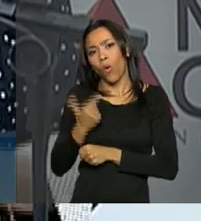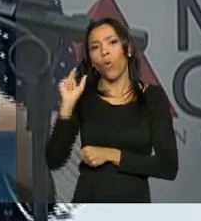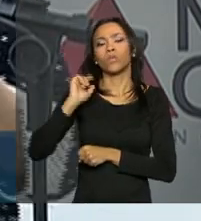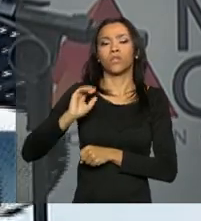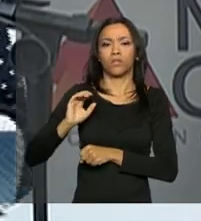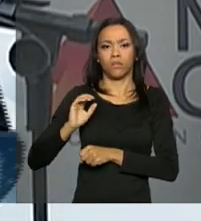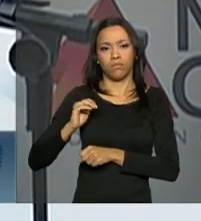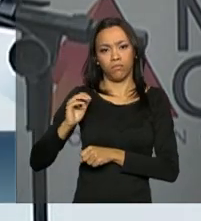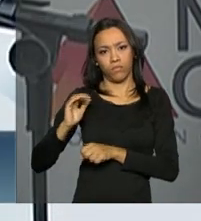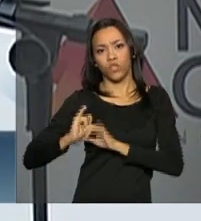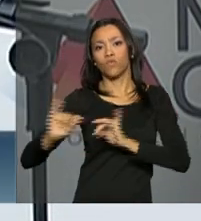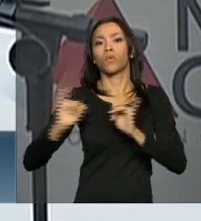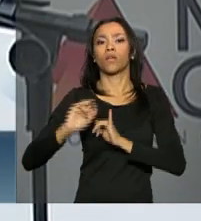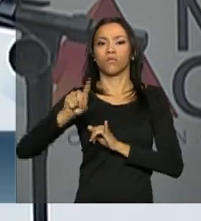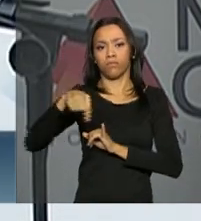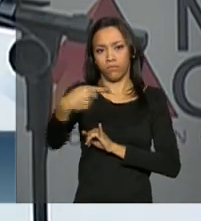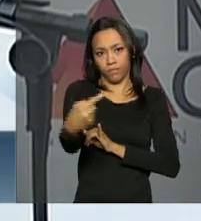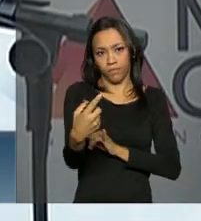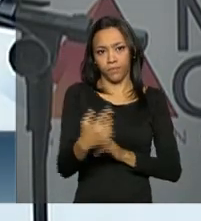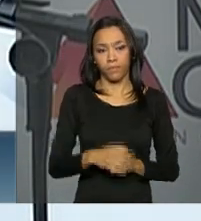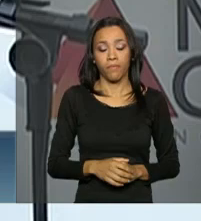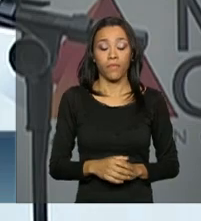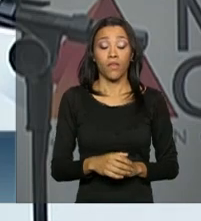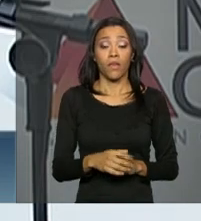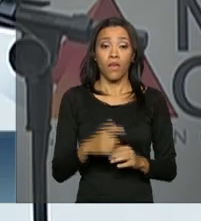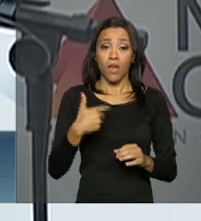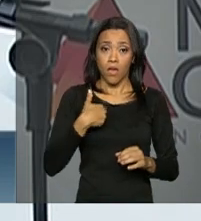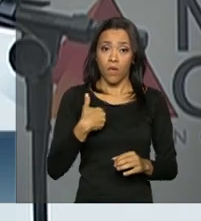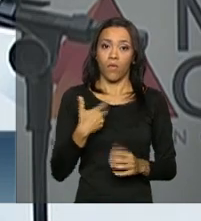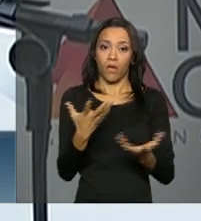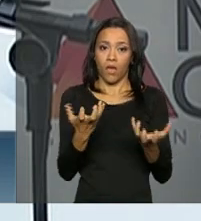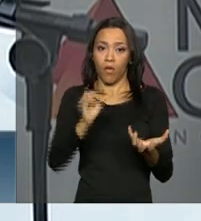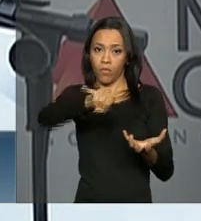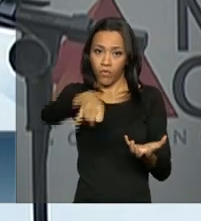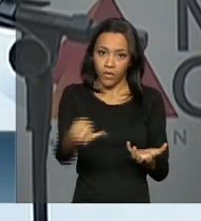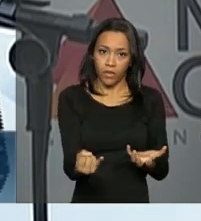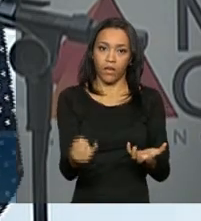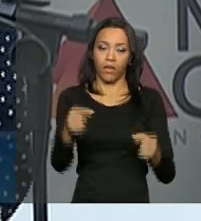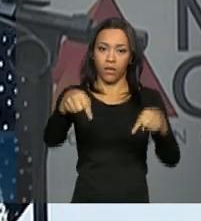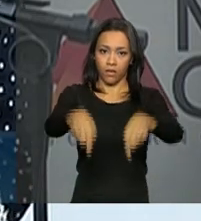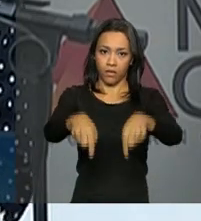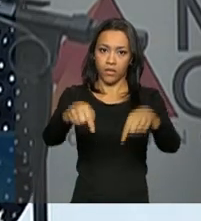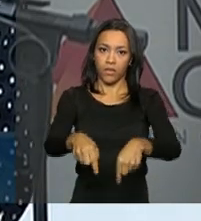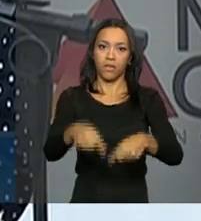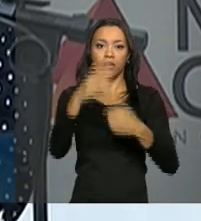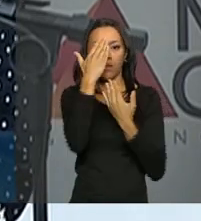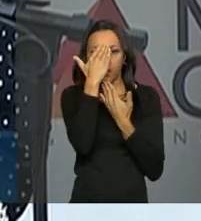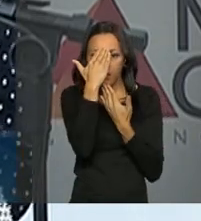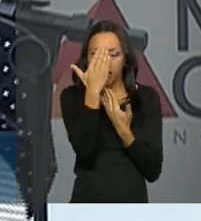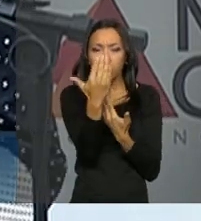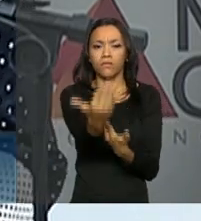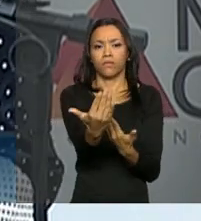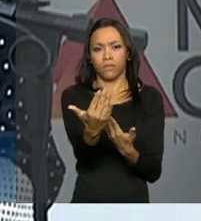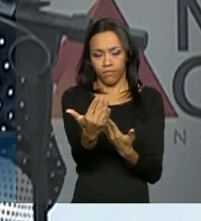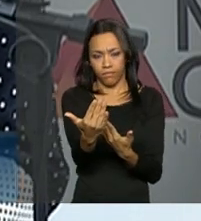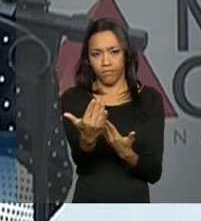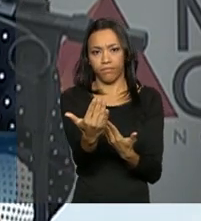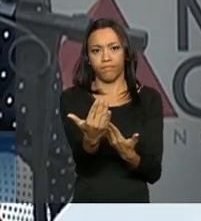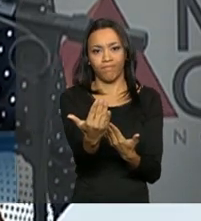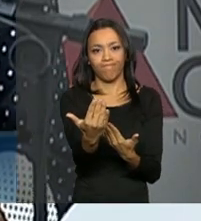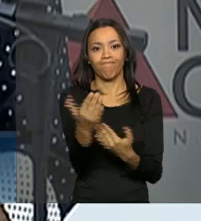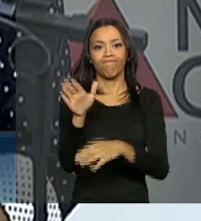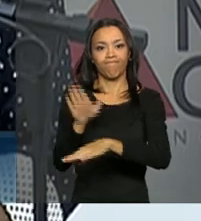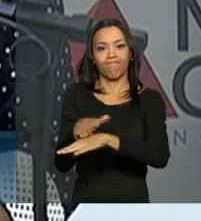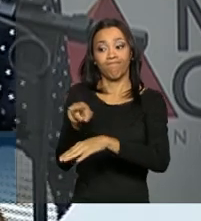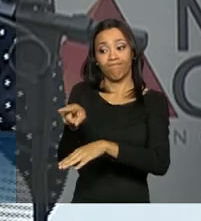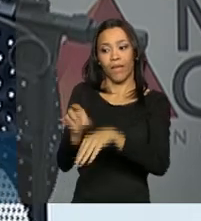métodos. E eu queria aproveitar esse momento e agradecer enormemente à